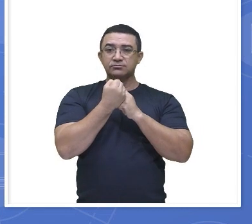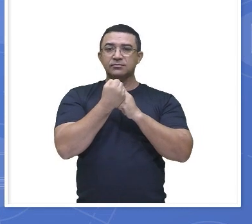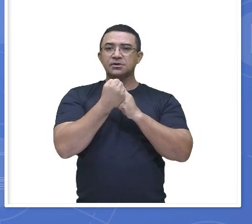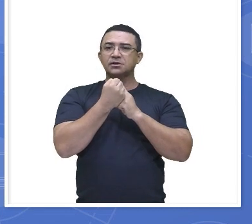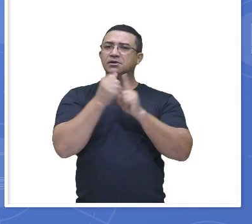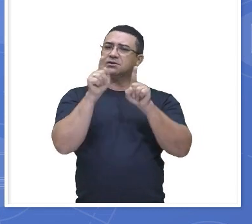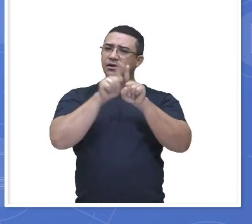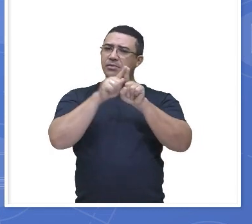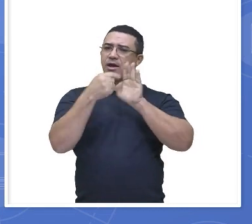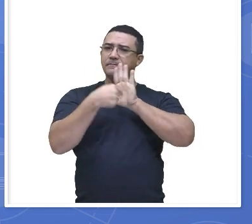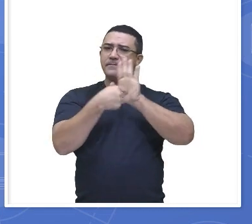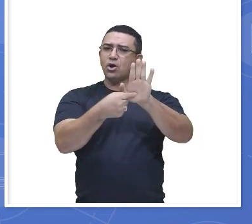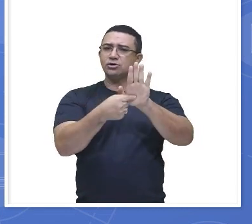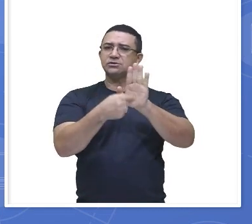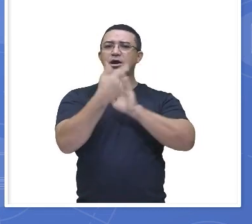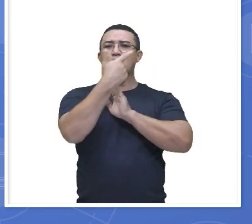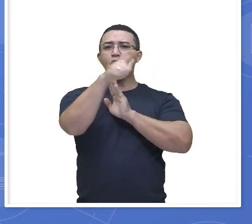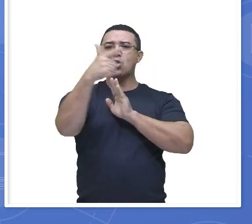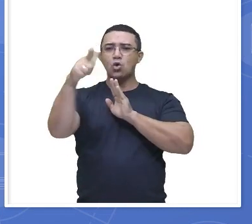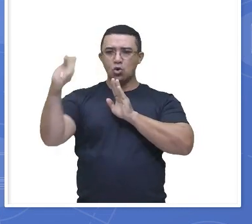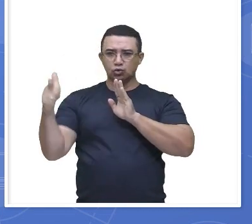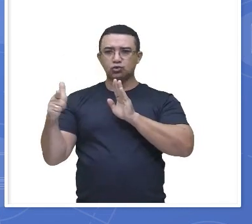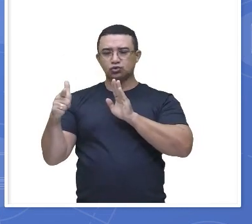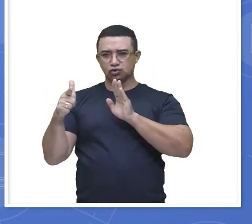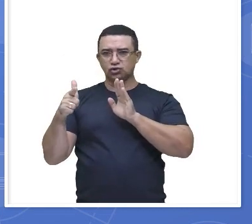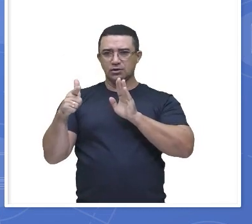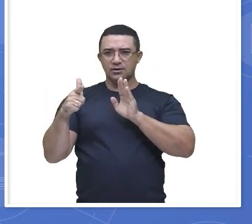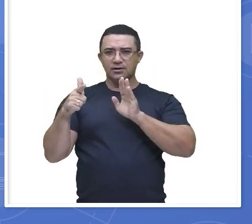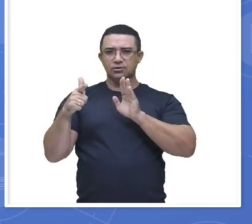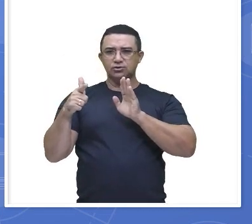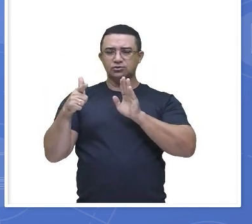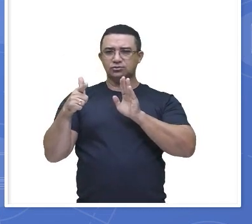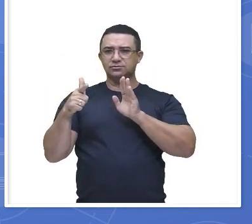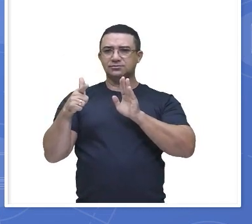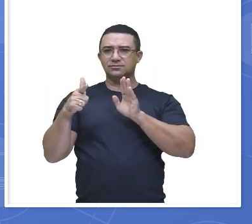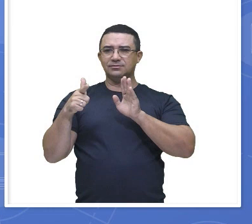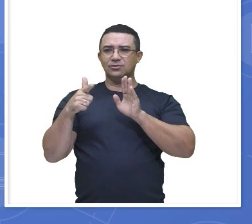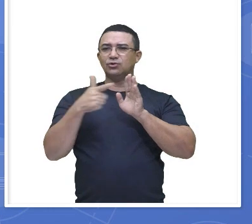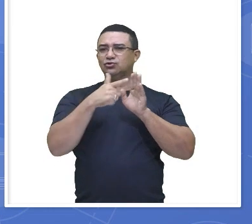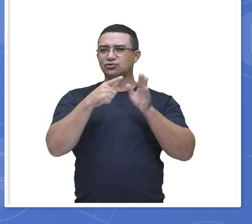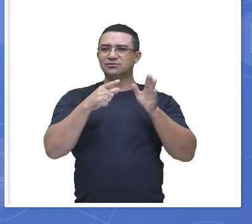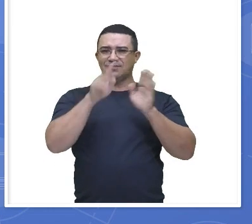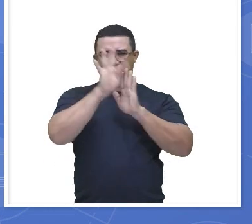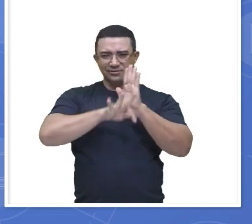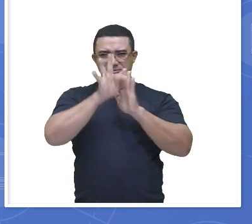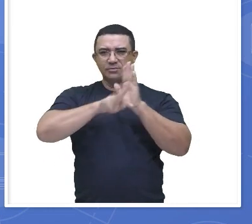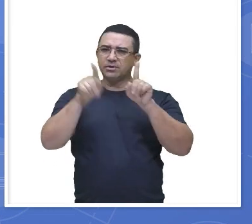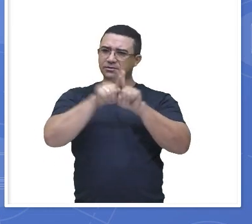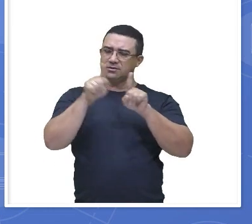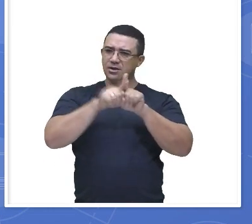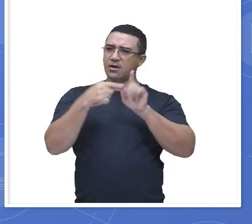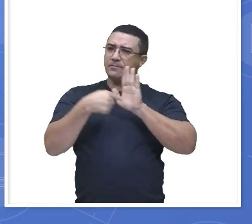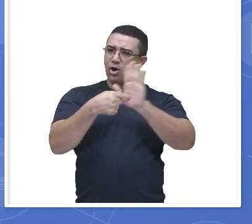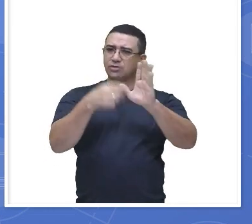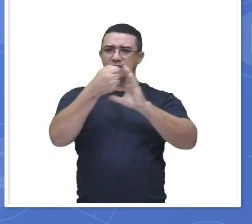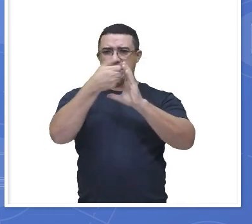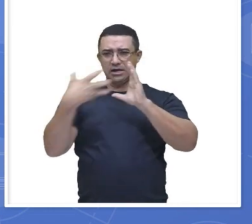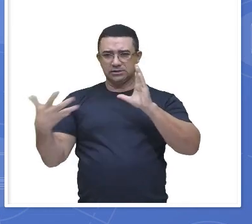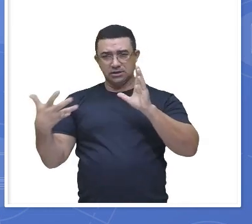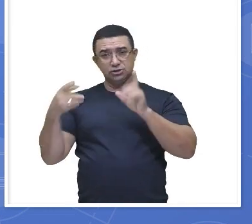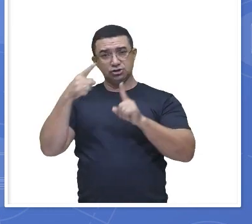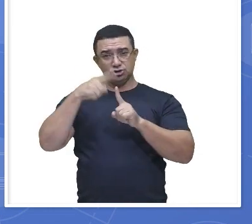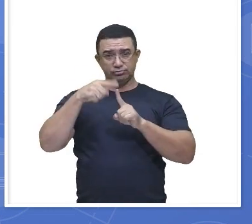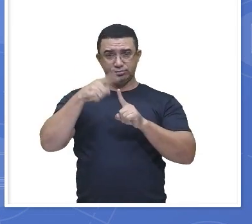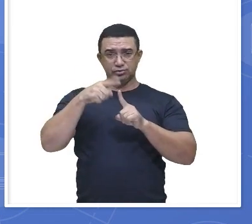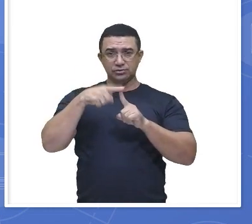apresenta, ao lado de outros textos, características que pertencem ao tipo argumentativo, ao tipo dissertativo